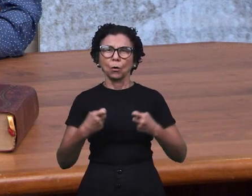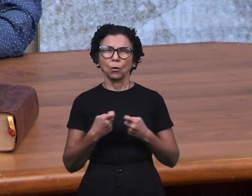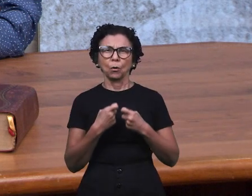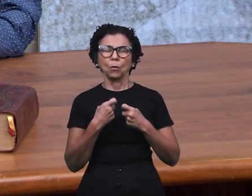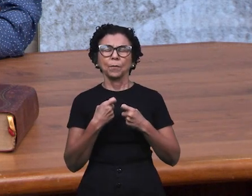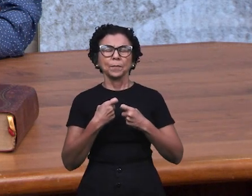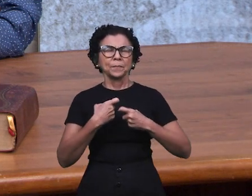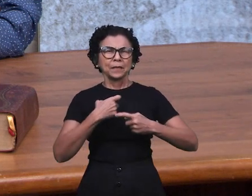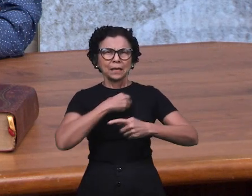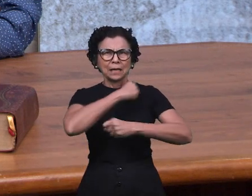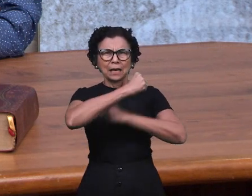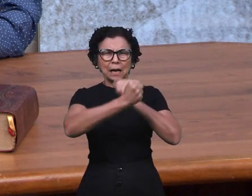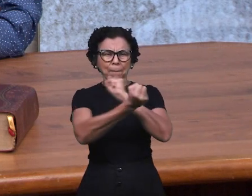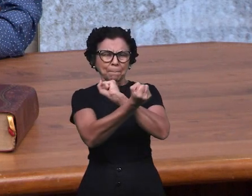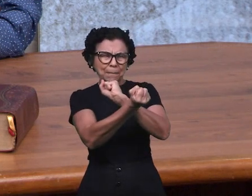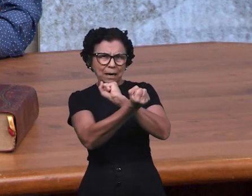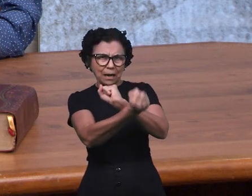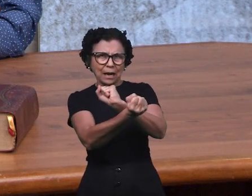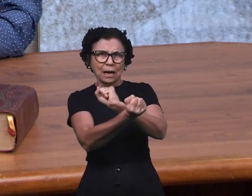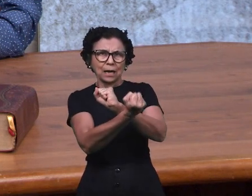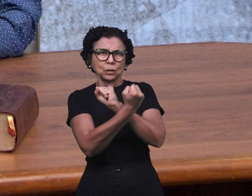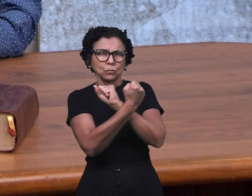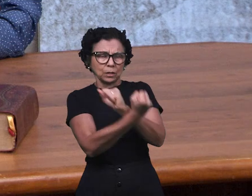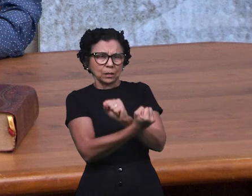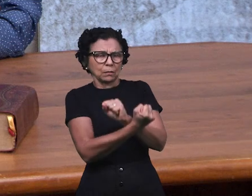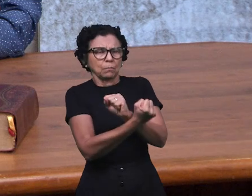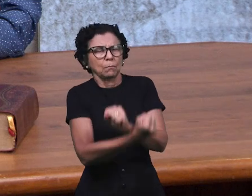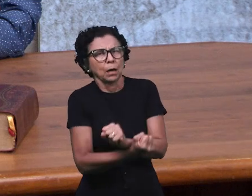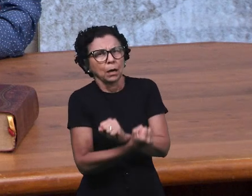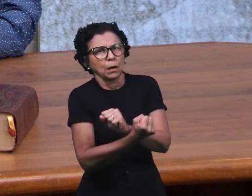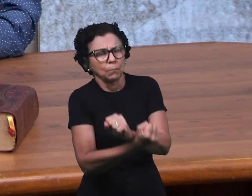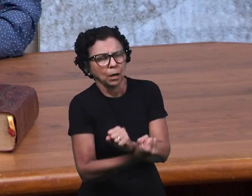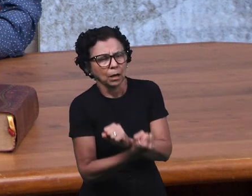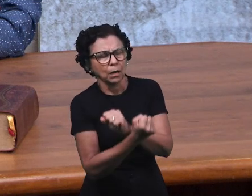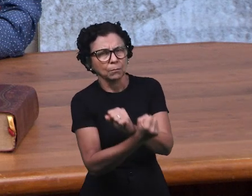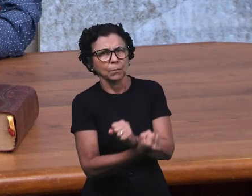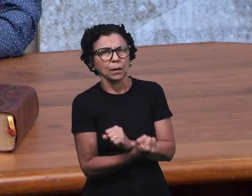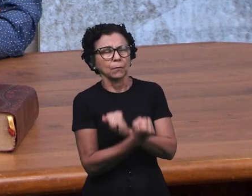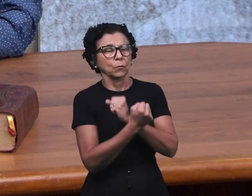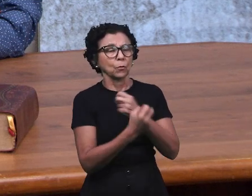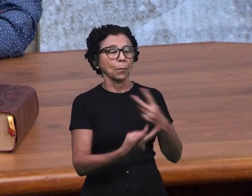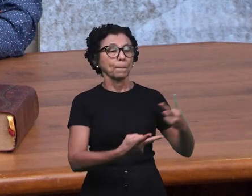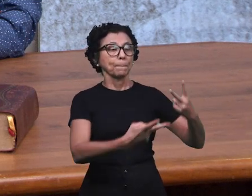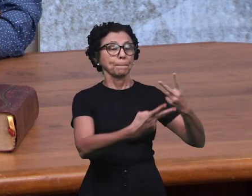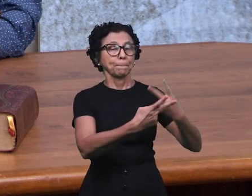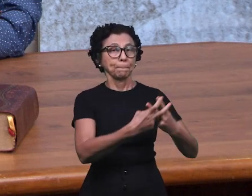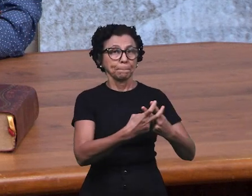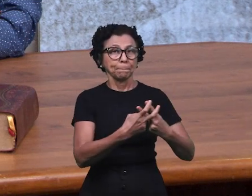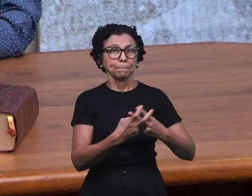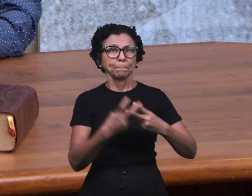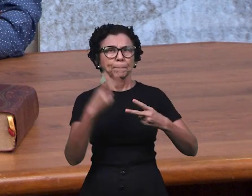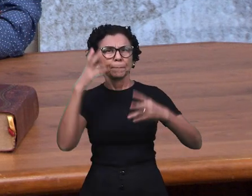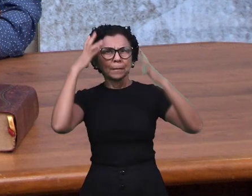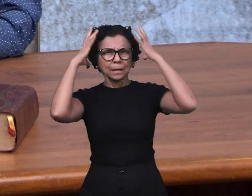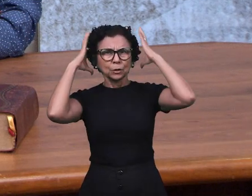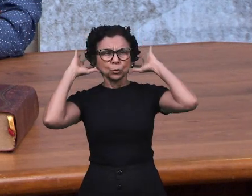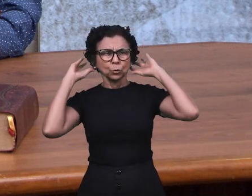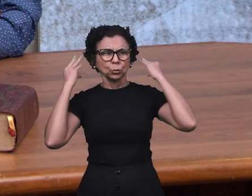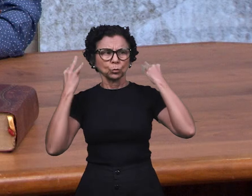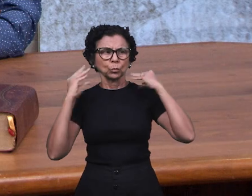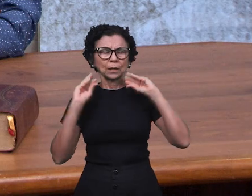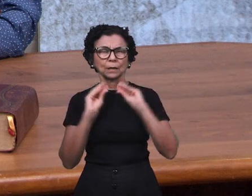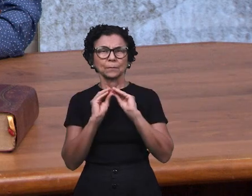2 cadeias de bronze e andava ele moendo no cárcere. E o cabelo da sua cabeça